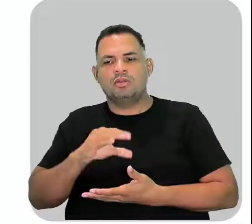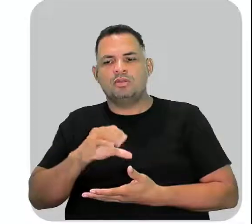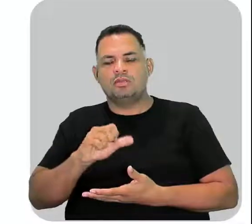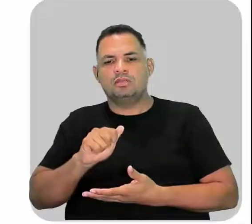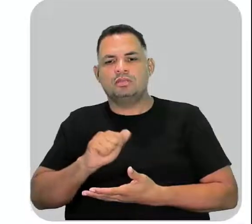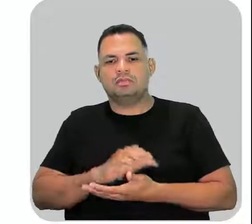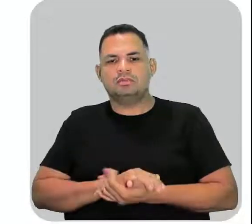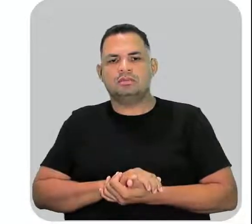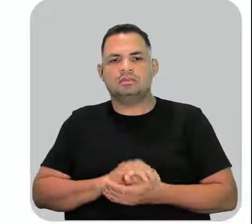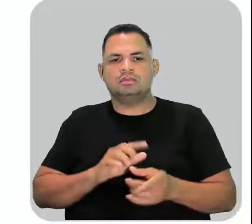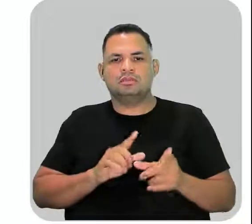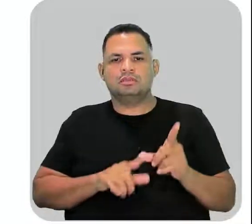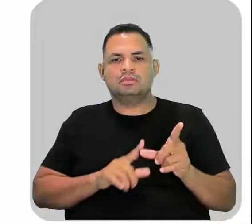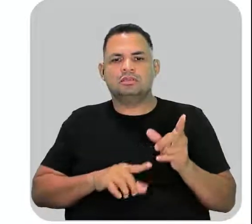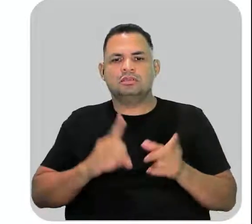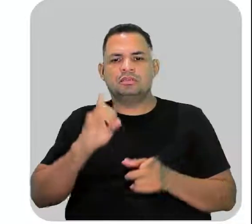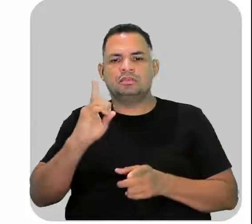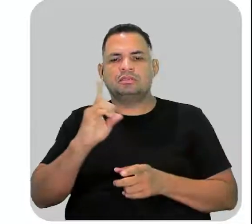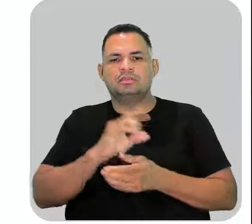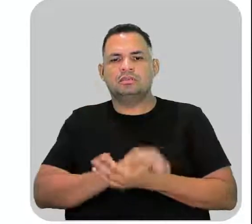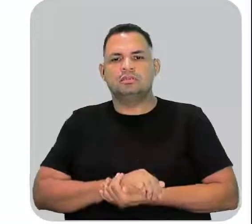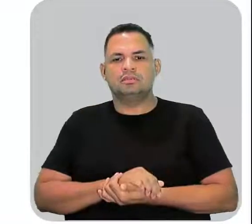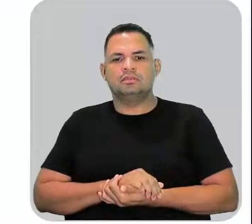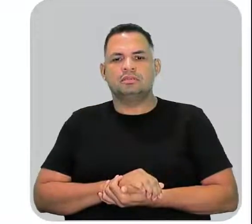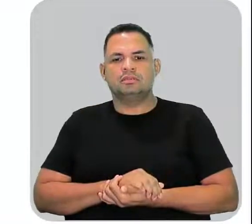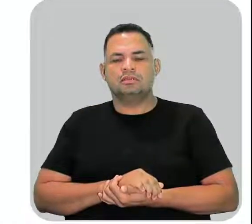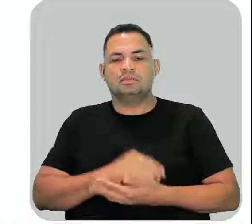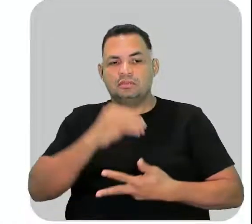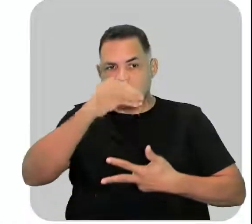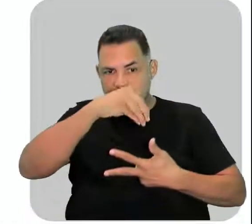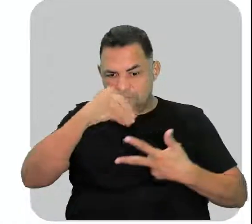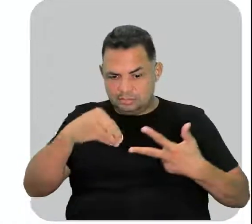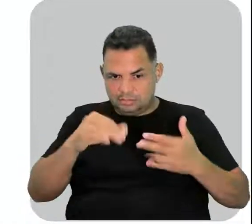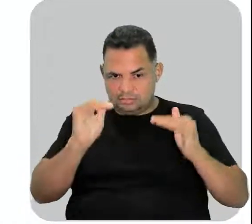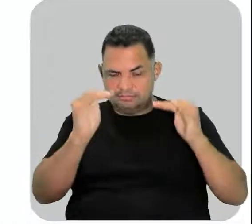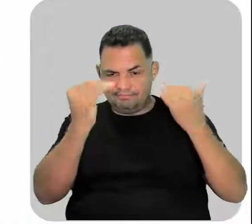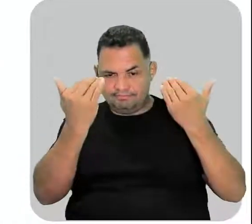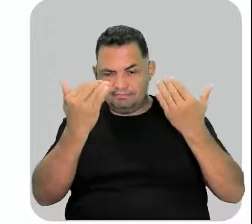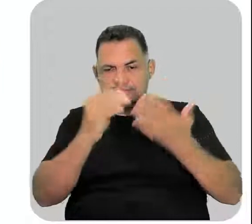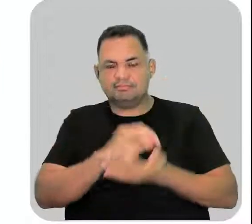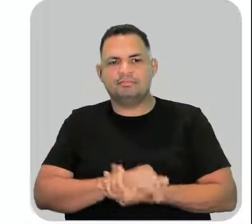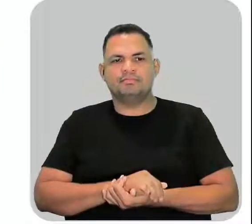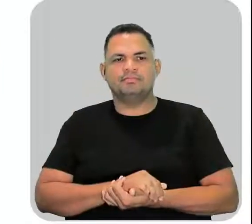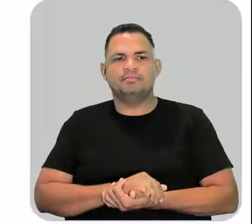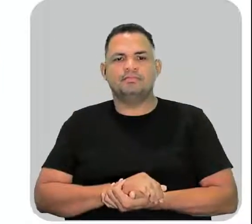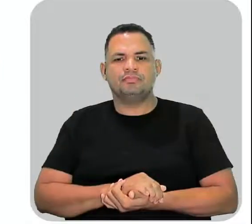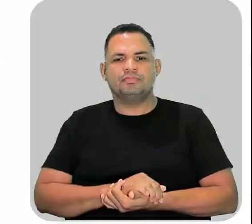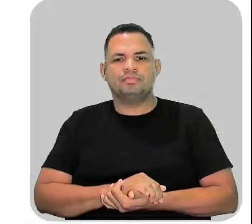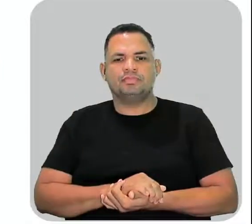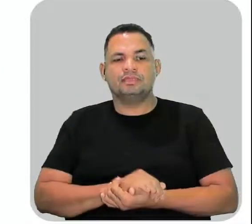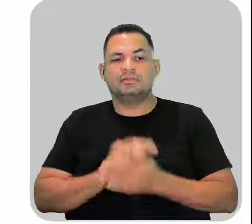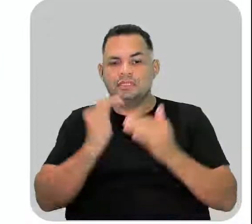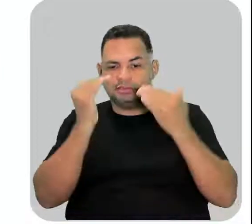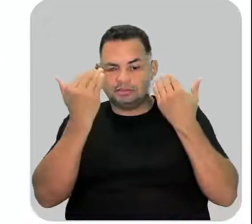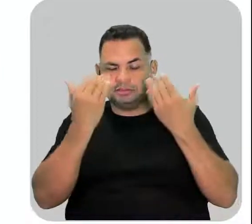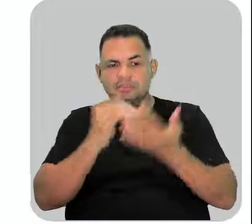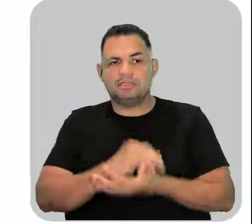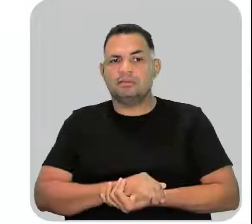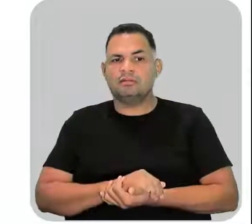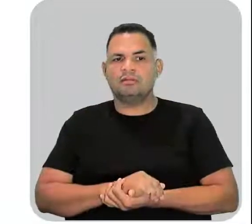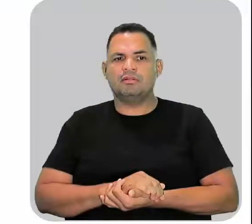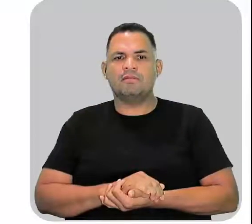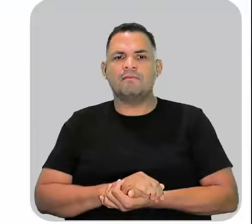propanona, alternativa D. Se liga no Enem, pessoal, fique antenado.